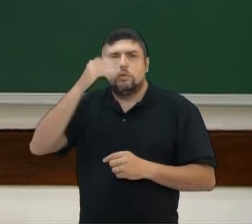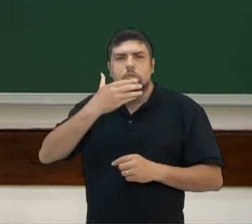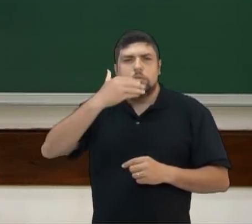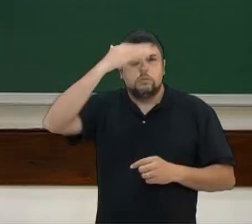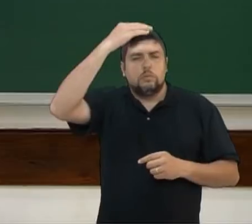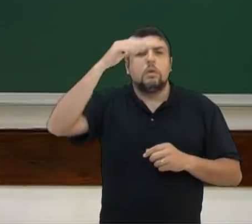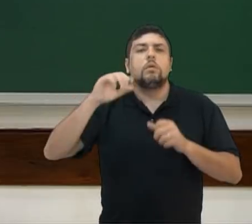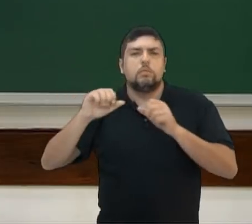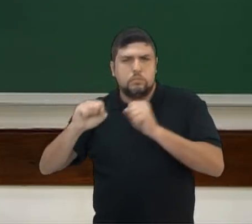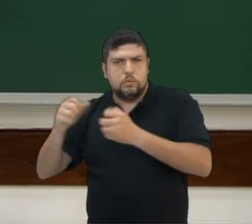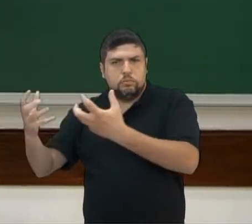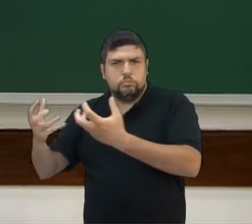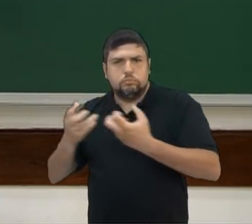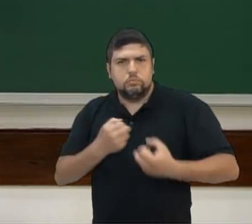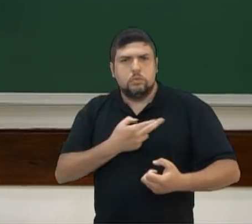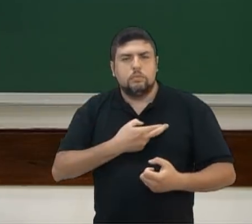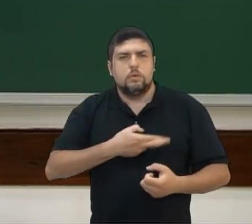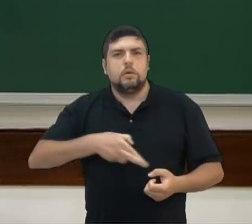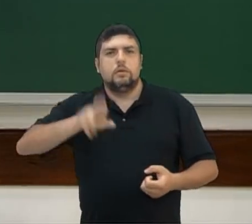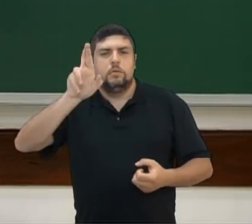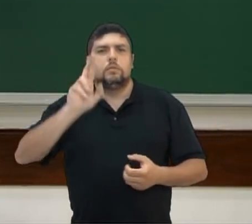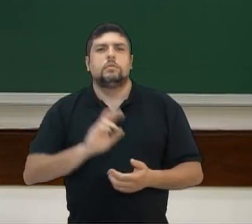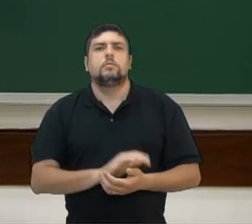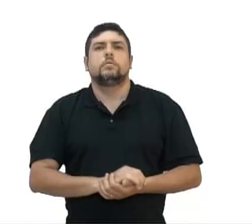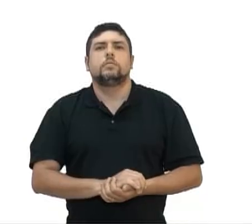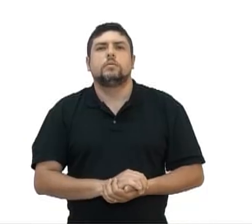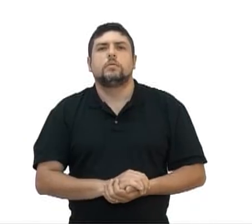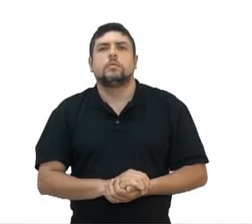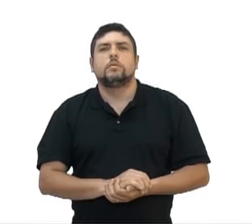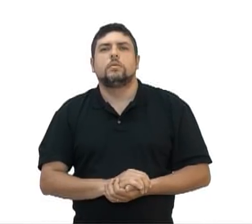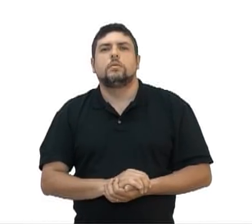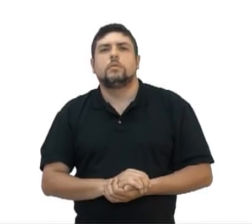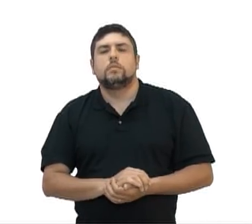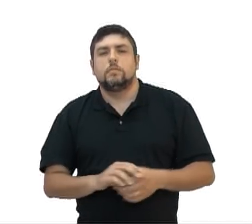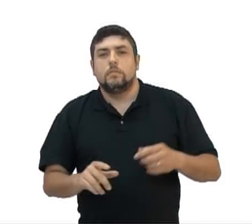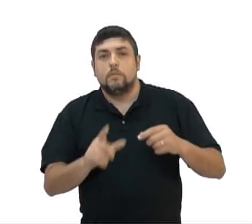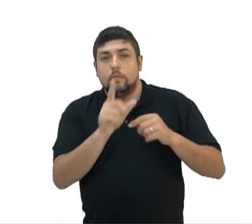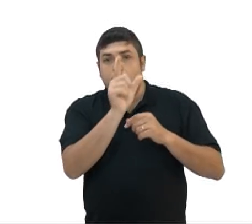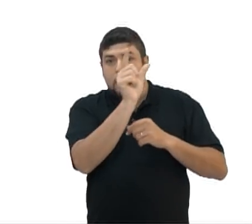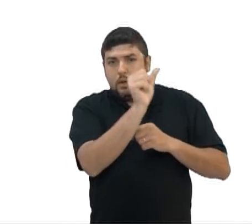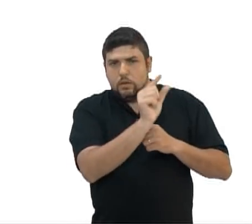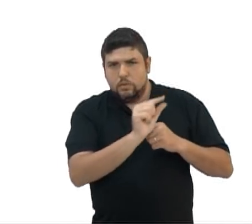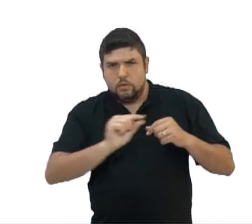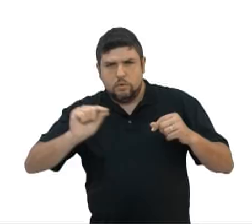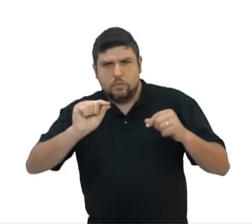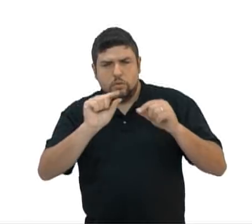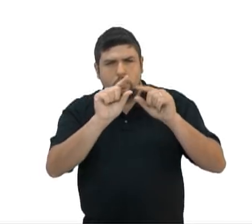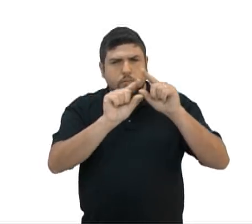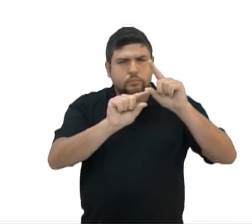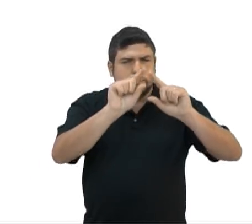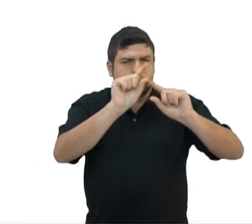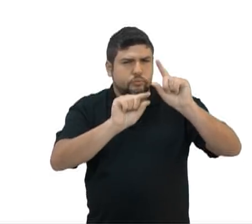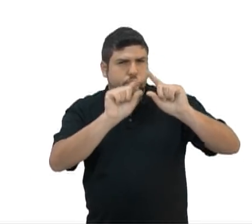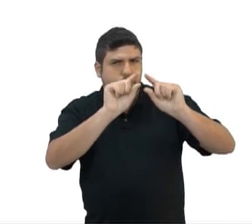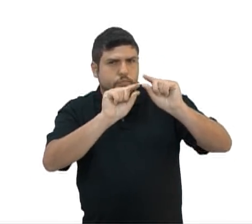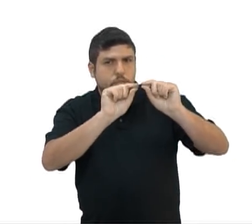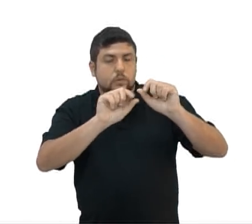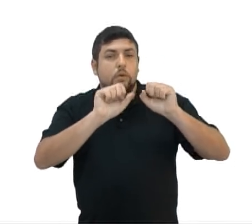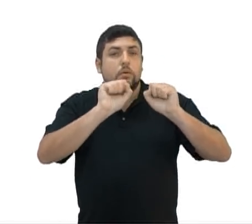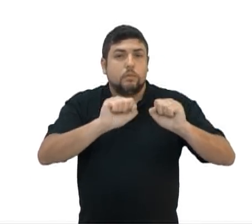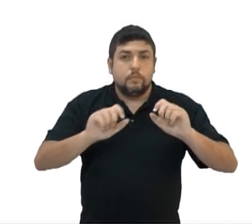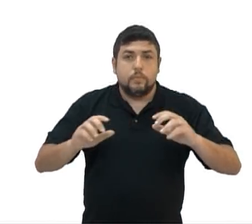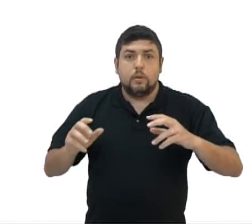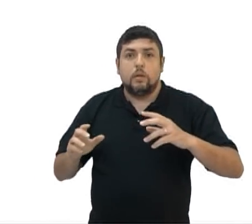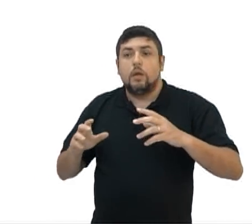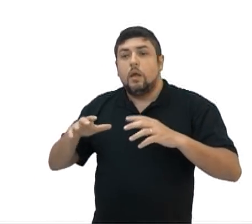islâmicas. A lua crescente, como com a estrela, pode ser vista no alto de muitas mesquitas, que são os lugares sagrados